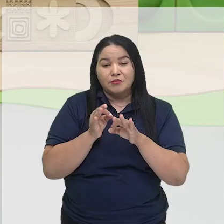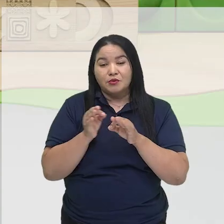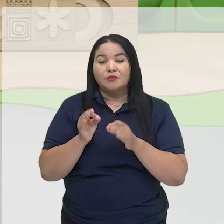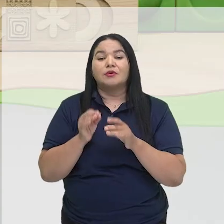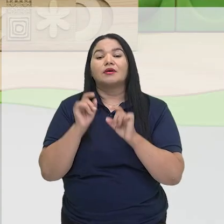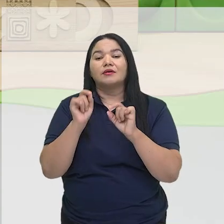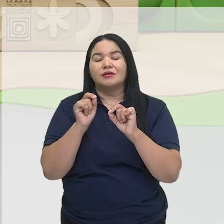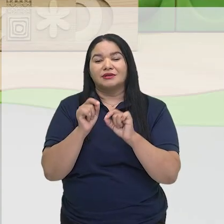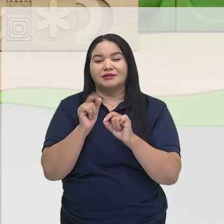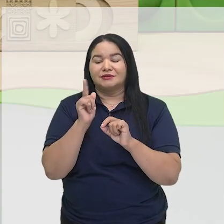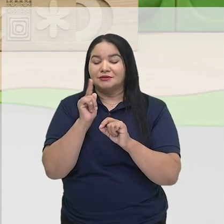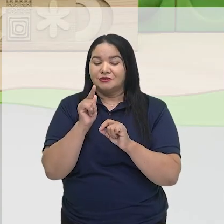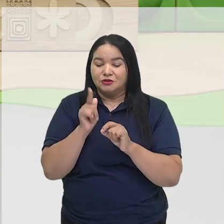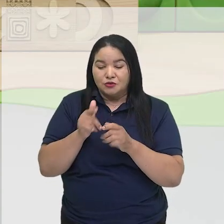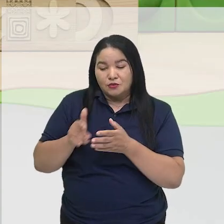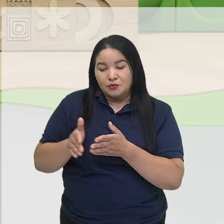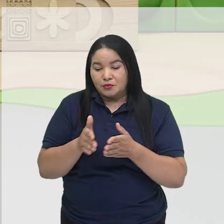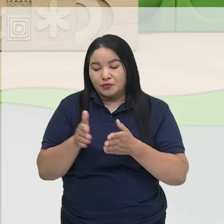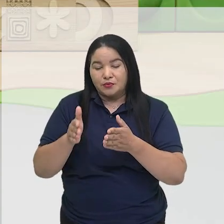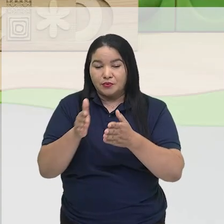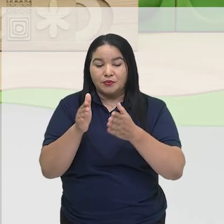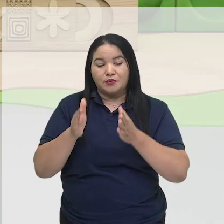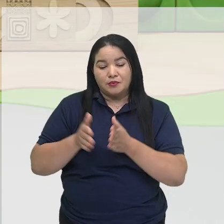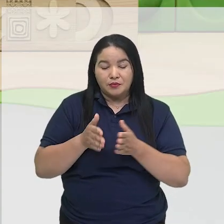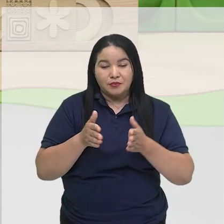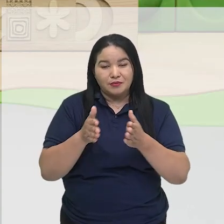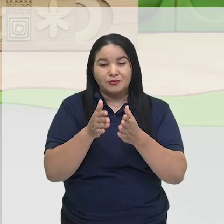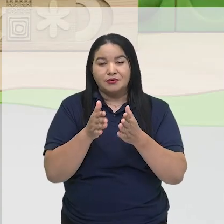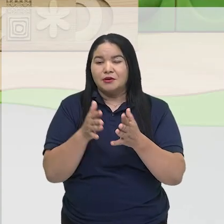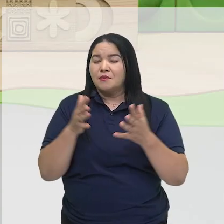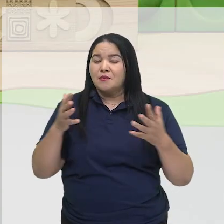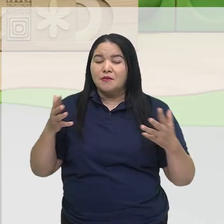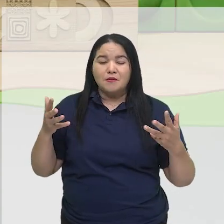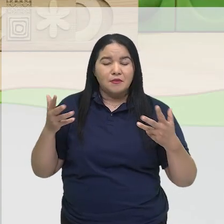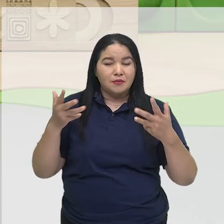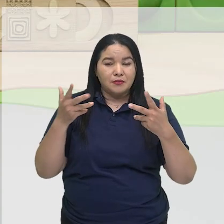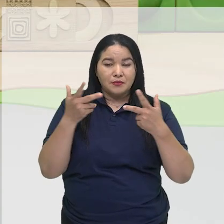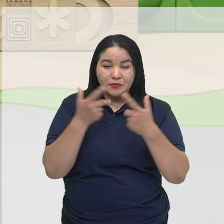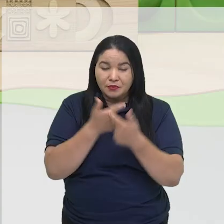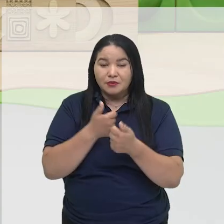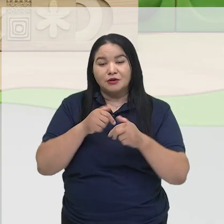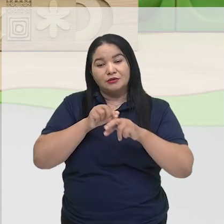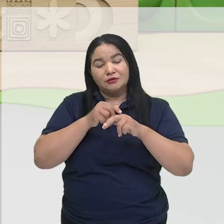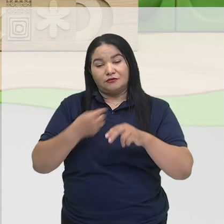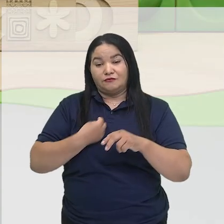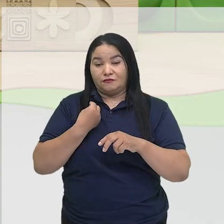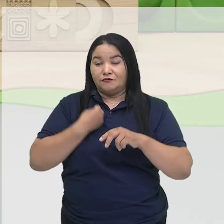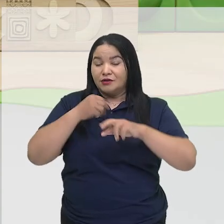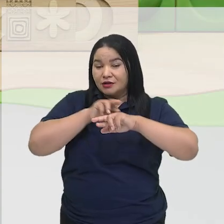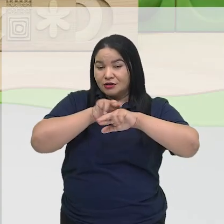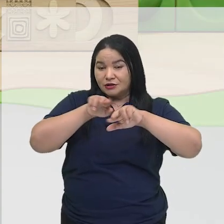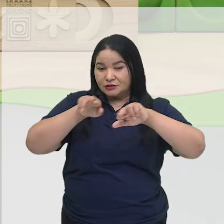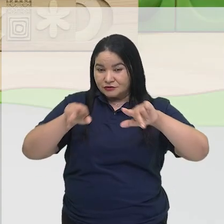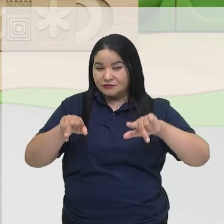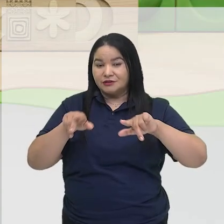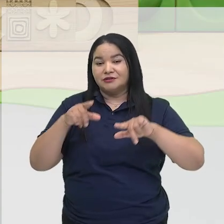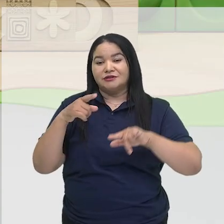quê? Uma linda, uma rica diversidade. Então, abrigando o